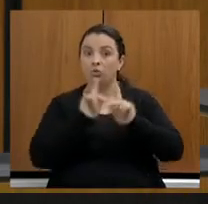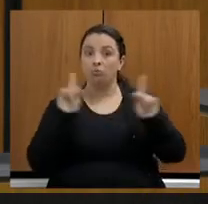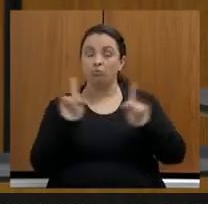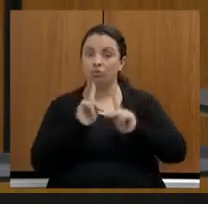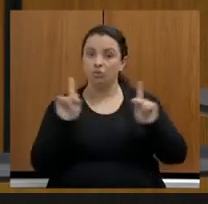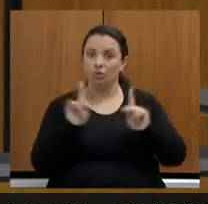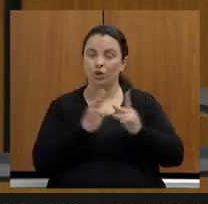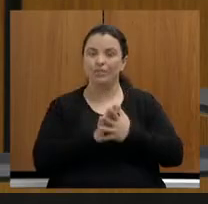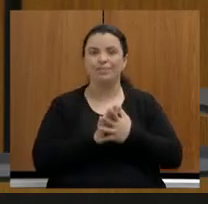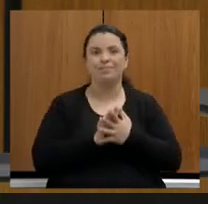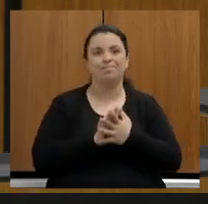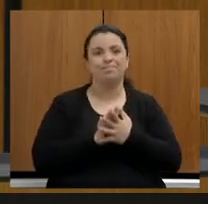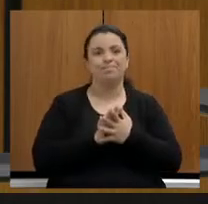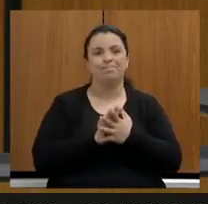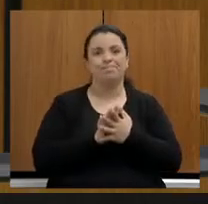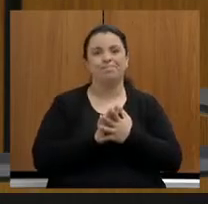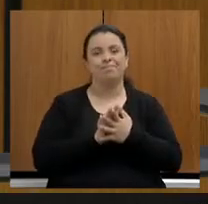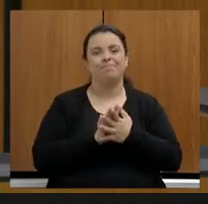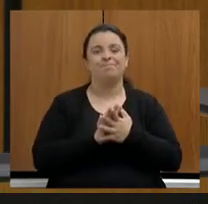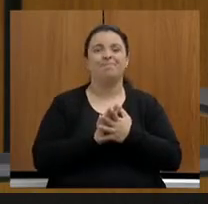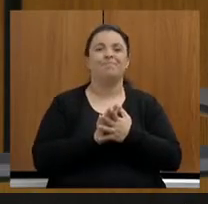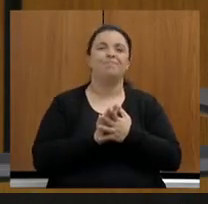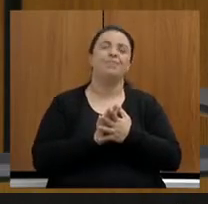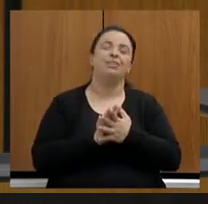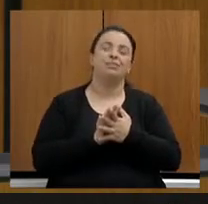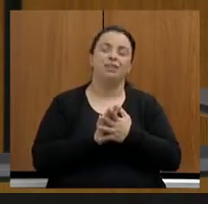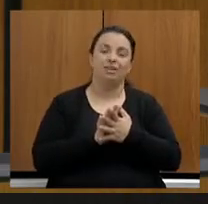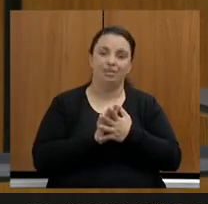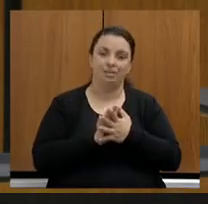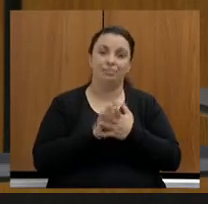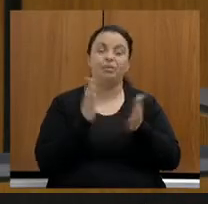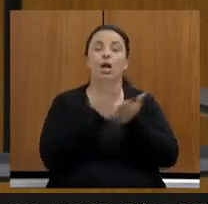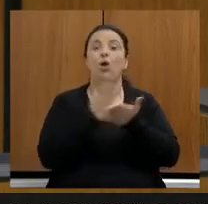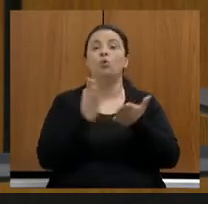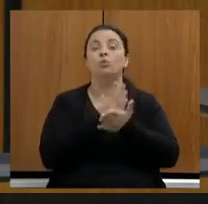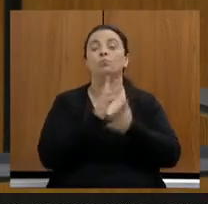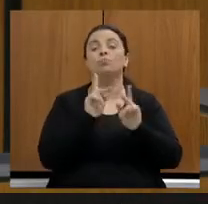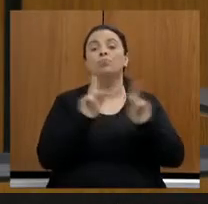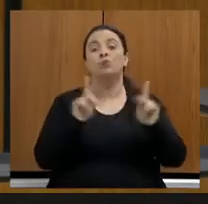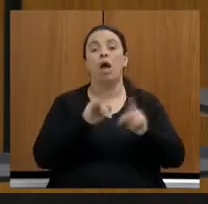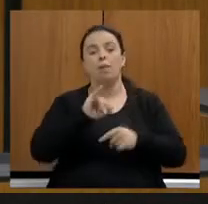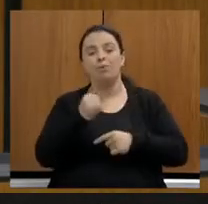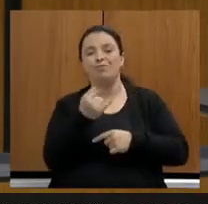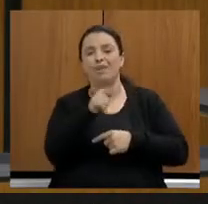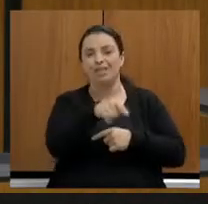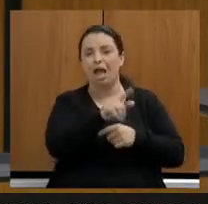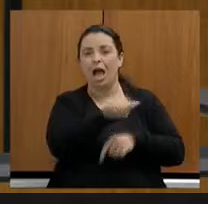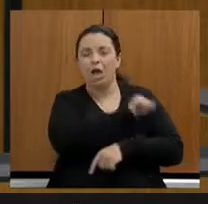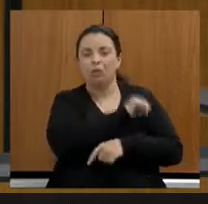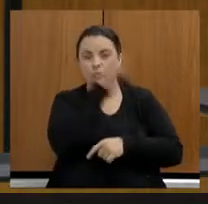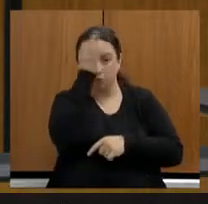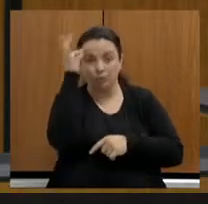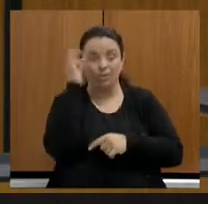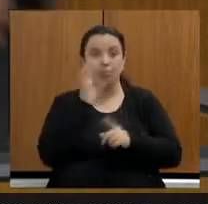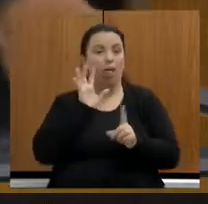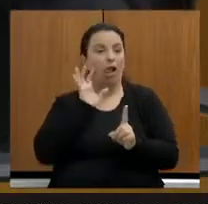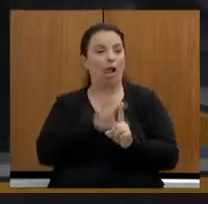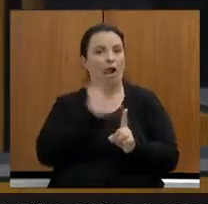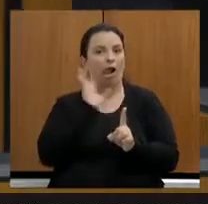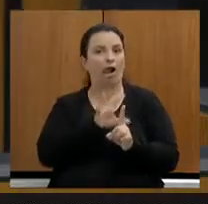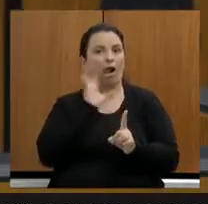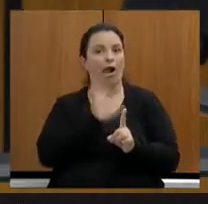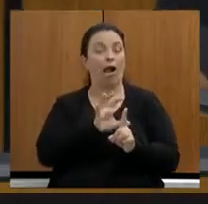sua ideologia política alguns chegando até o ponto de constranger aqueles alunos que discordam deles